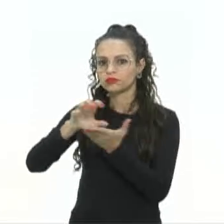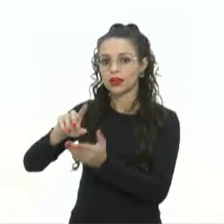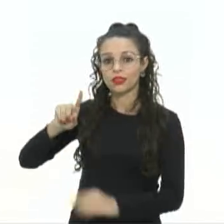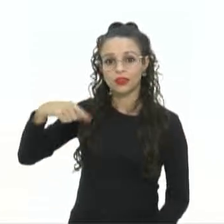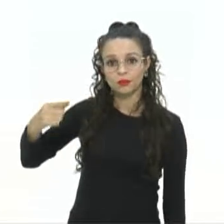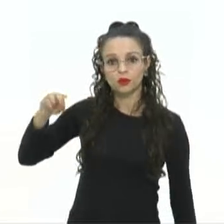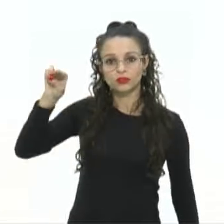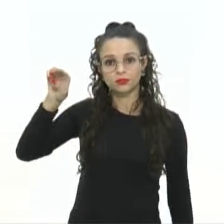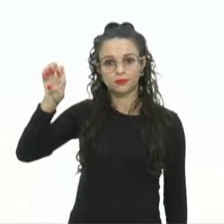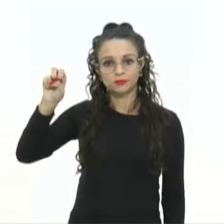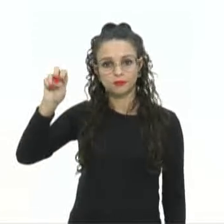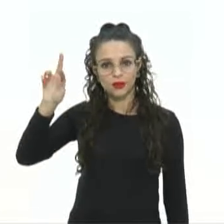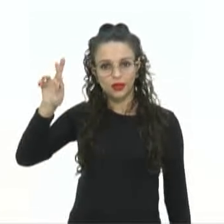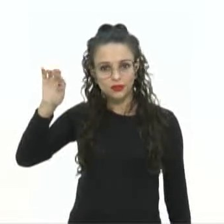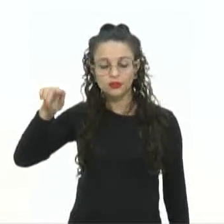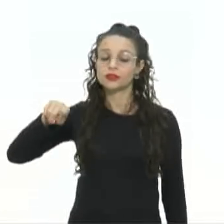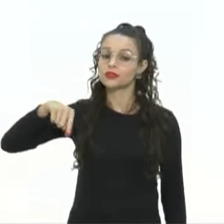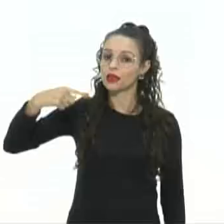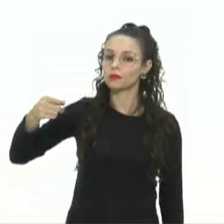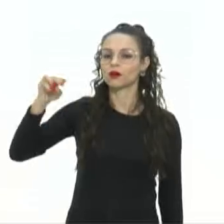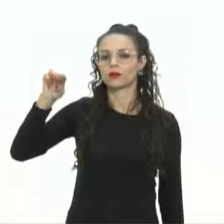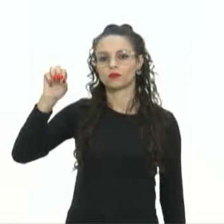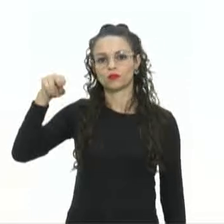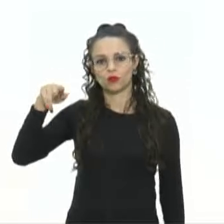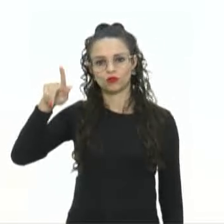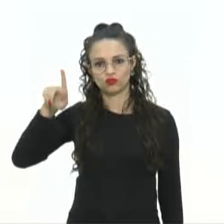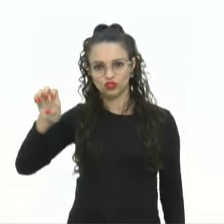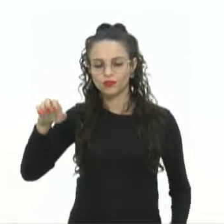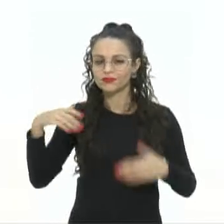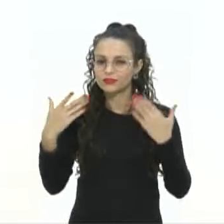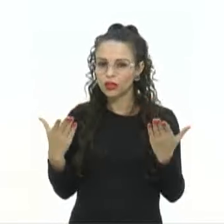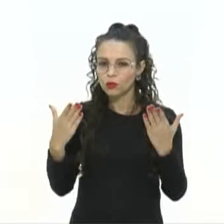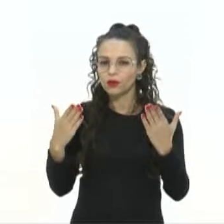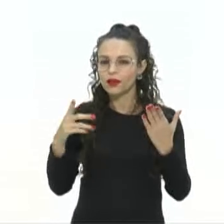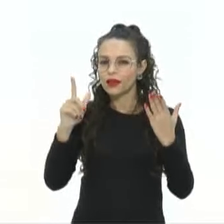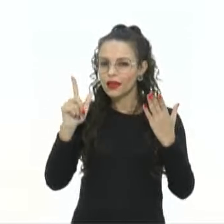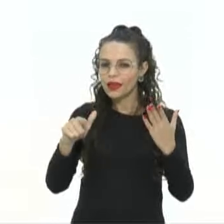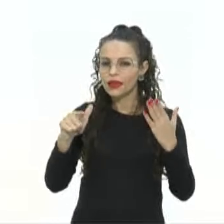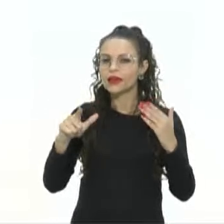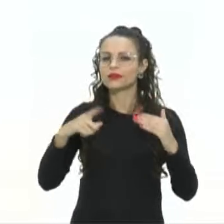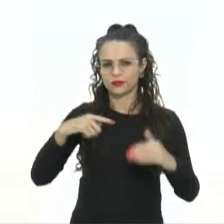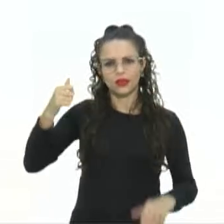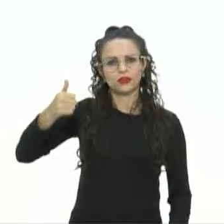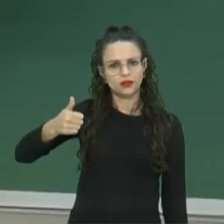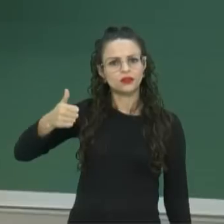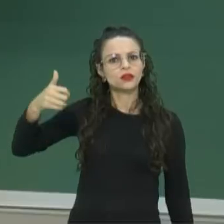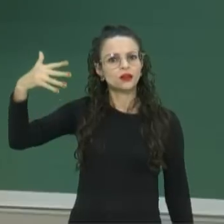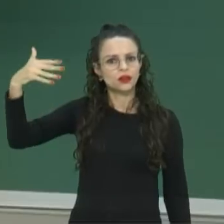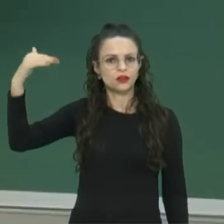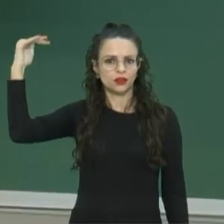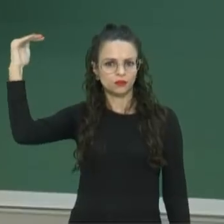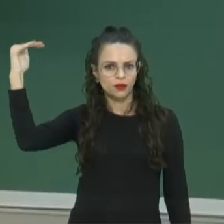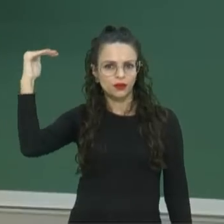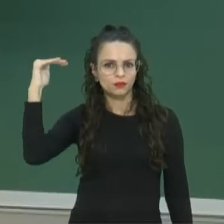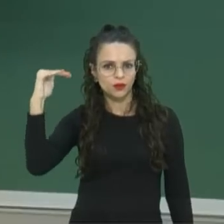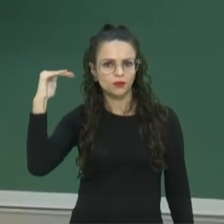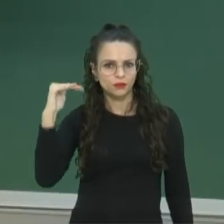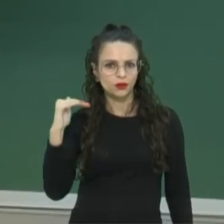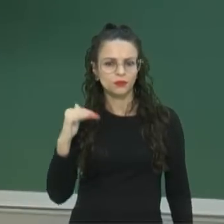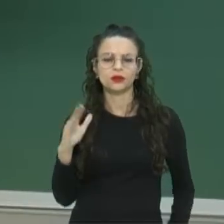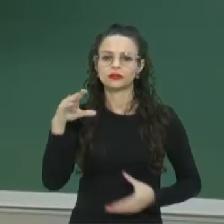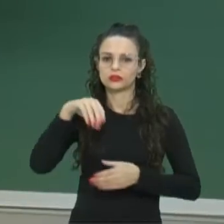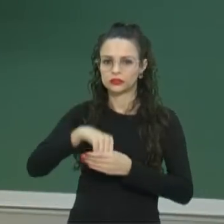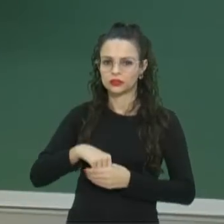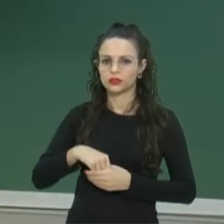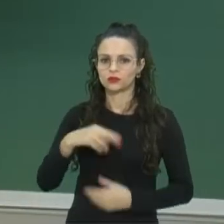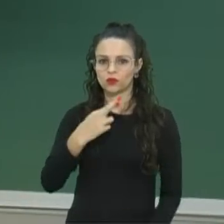monges, que são supervisionados por um mestre. Então, também tem uma certa hierarquia, né, dentro do budismo.